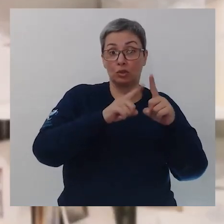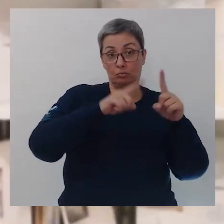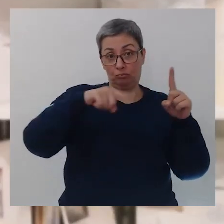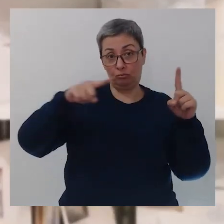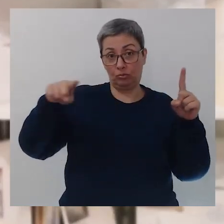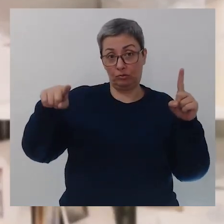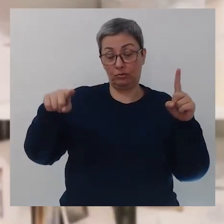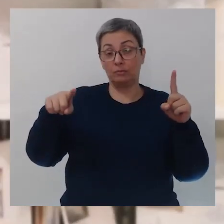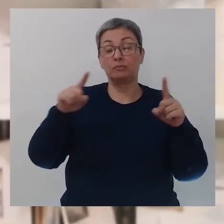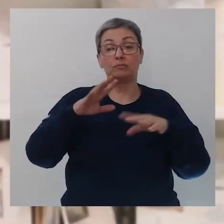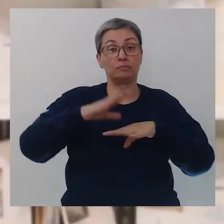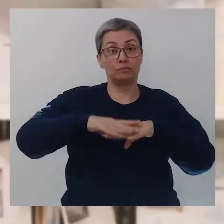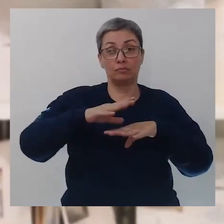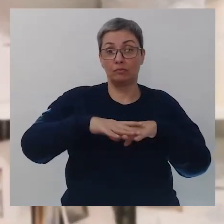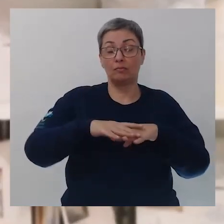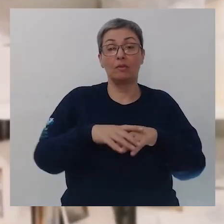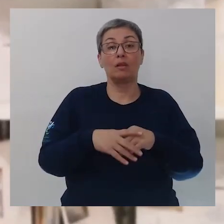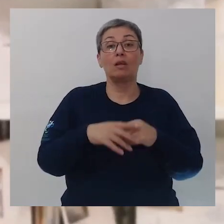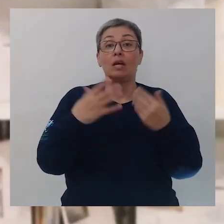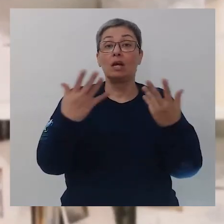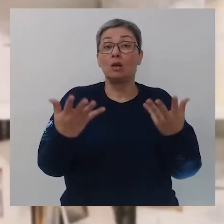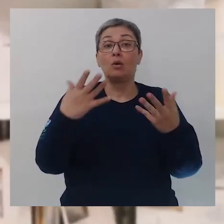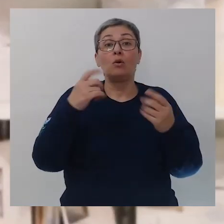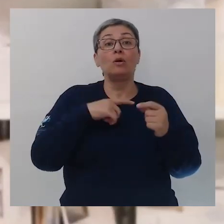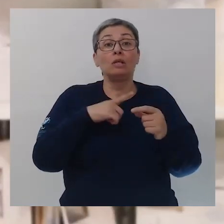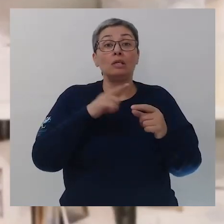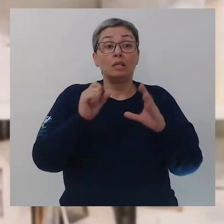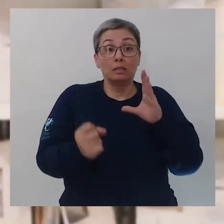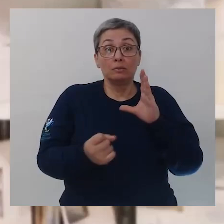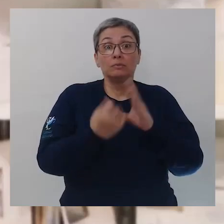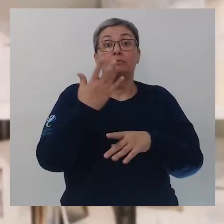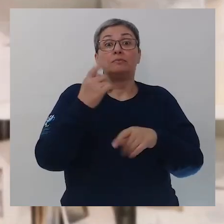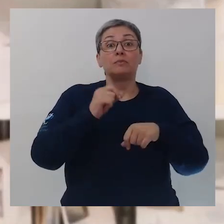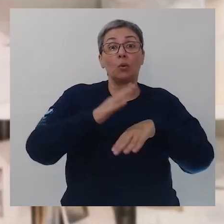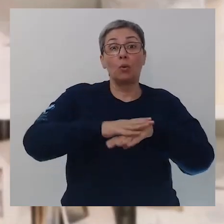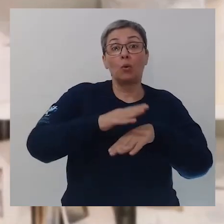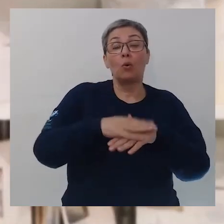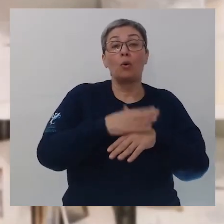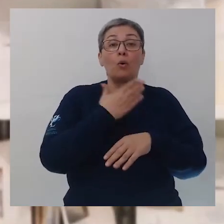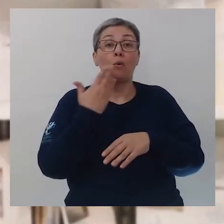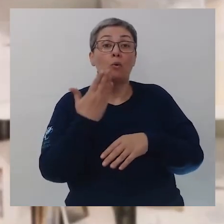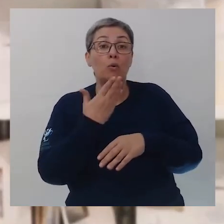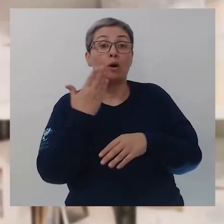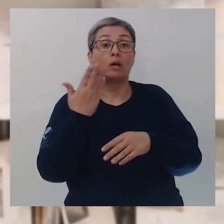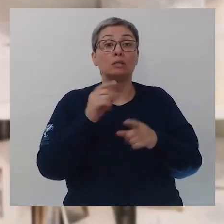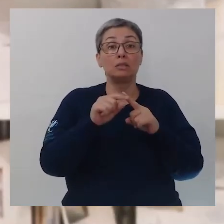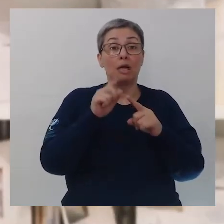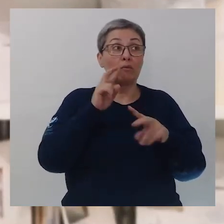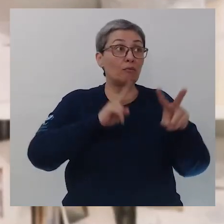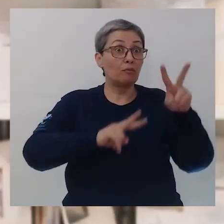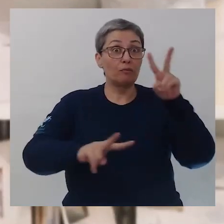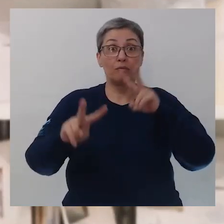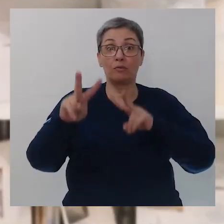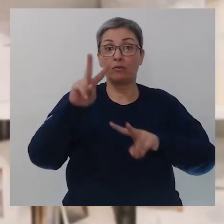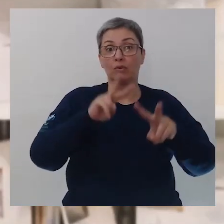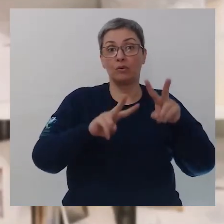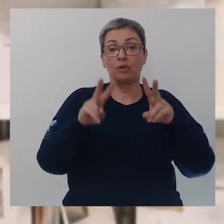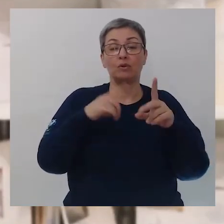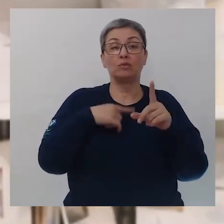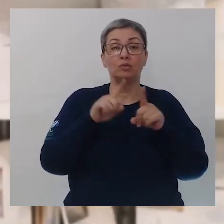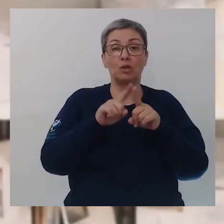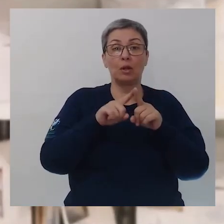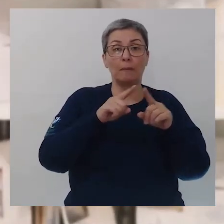né? Vários, né? E que são criados para facilitar a visualização